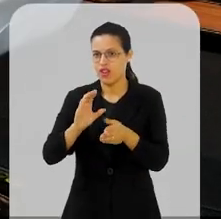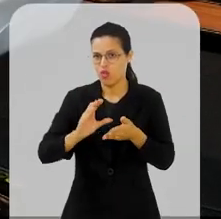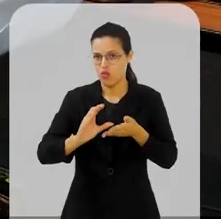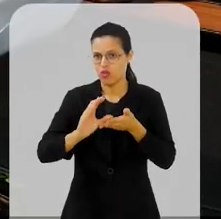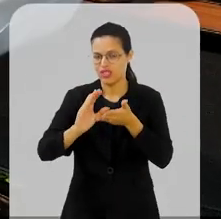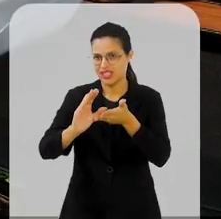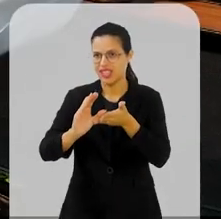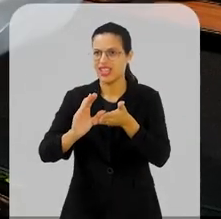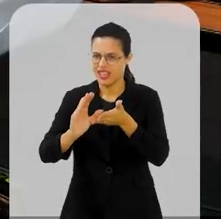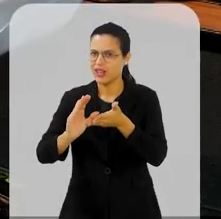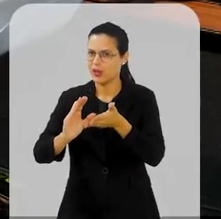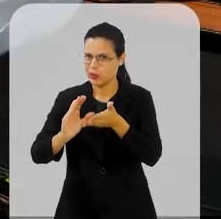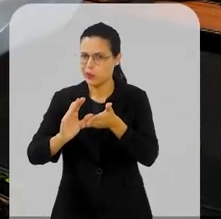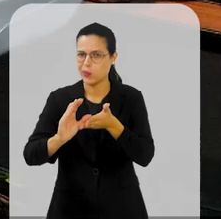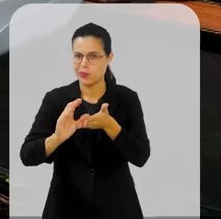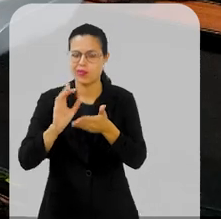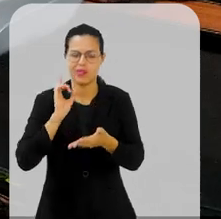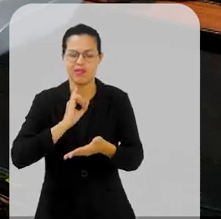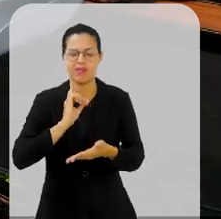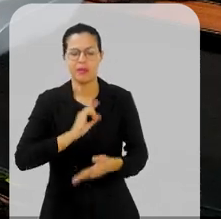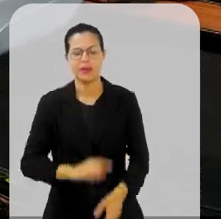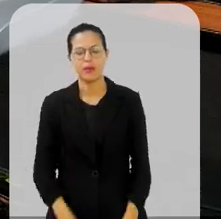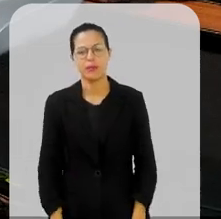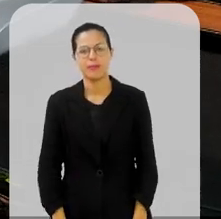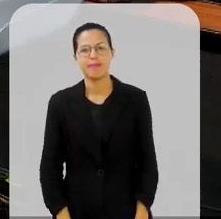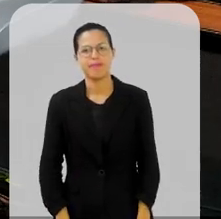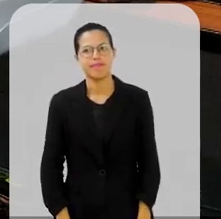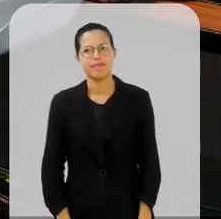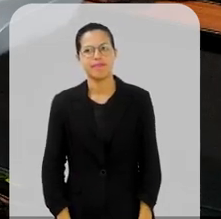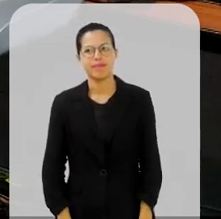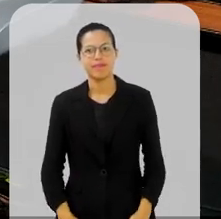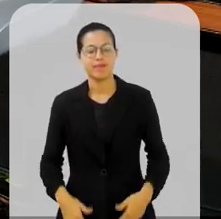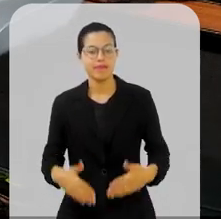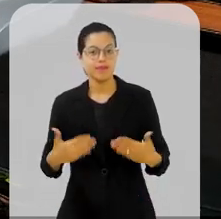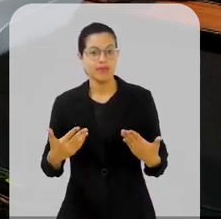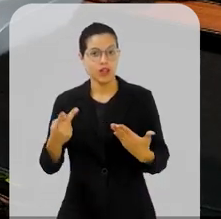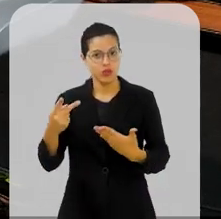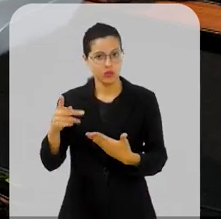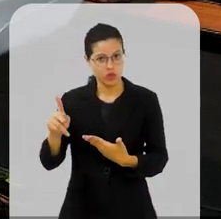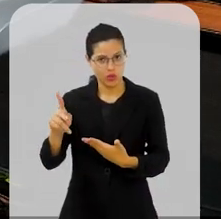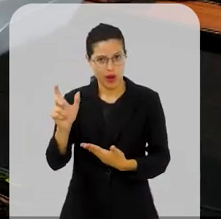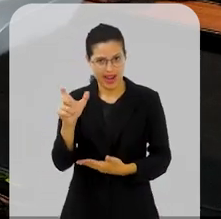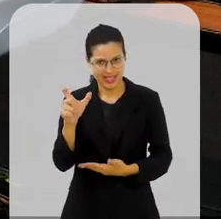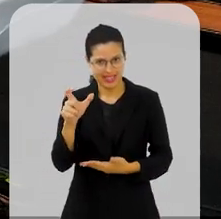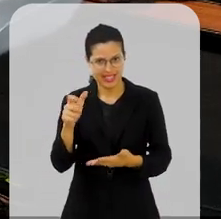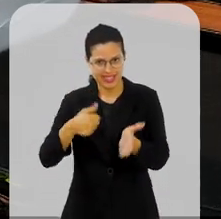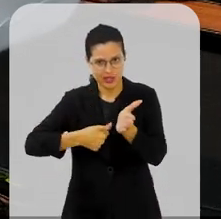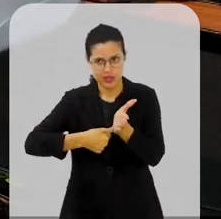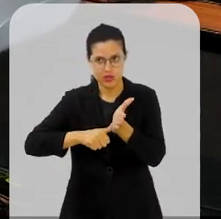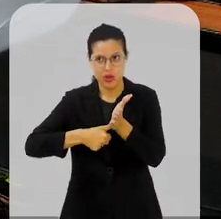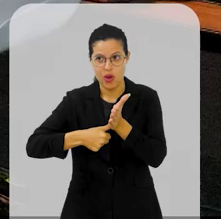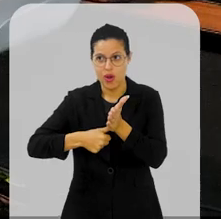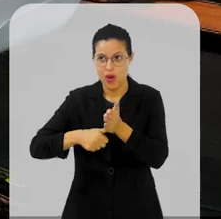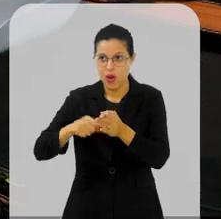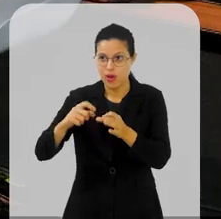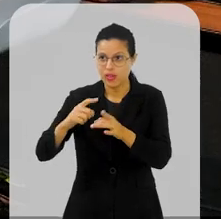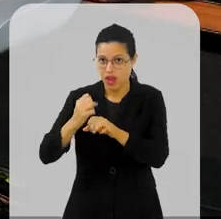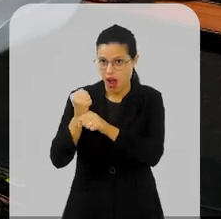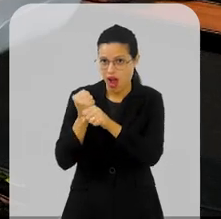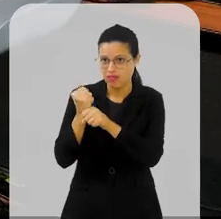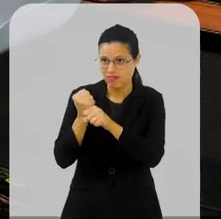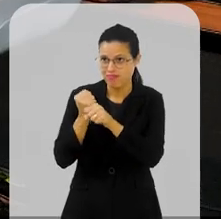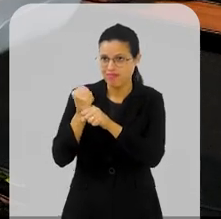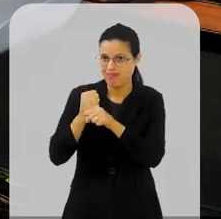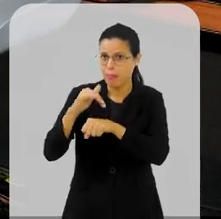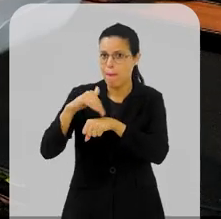Flamengo do Hélio Maurício. Ah, tá. Beleza. Então, a tua carteira é mais